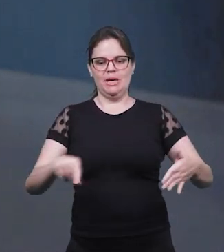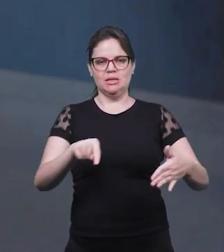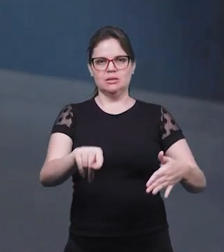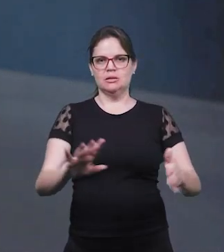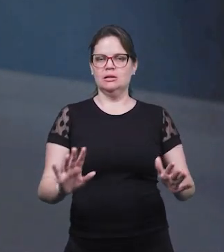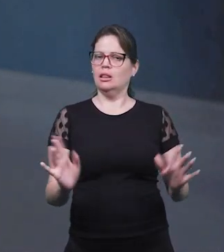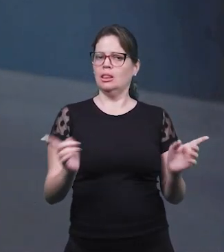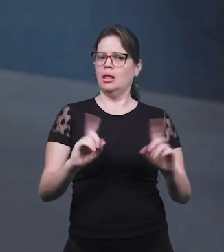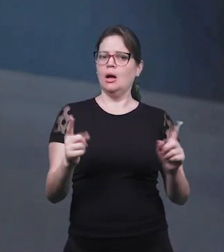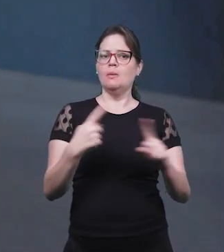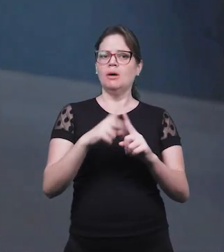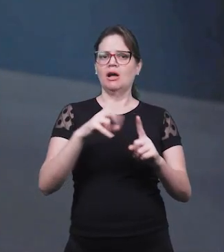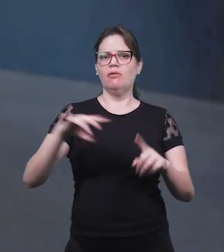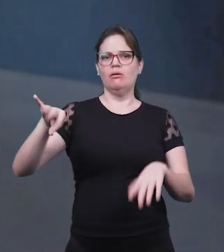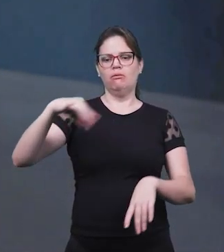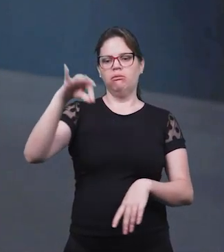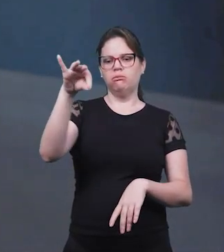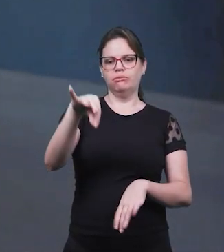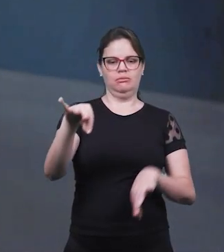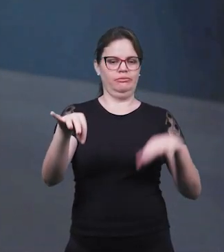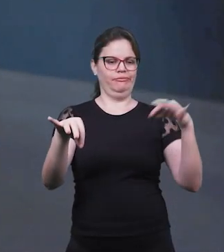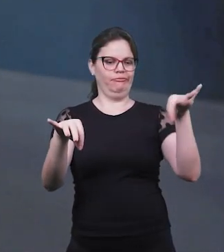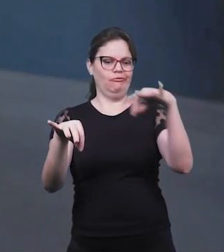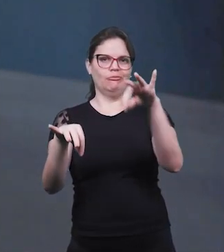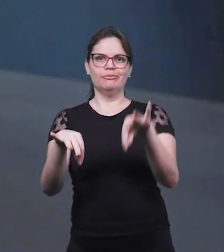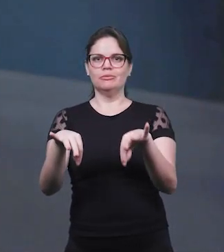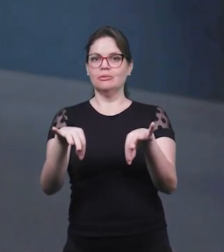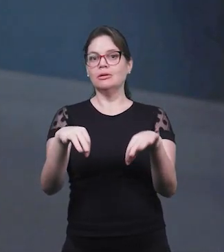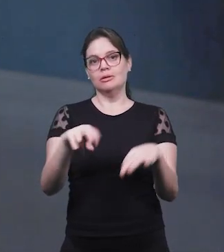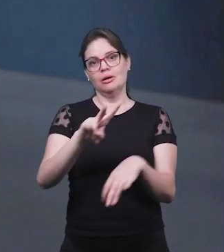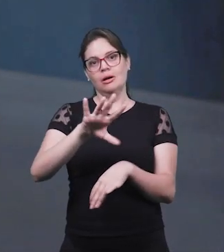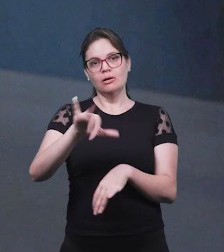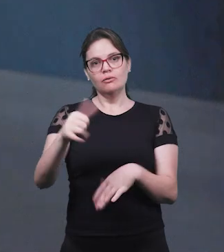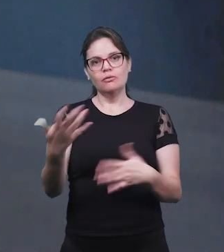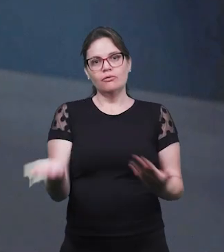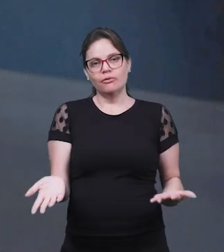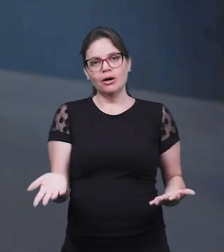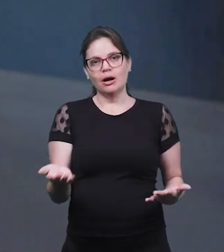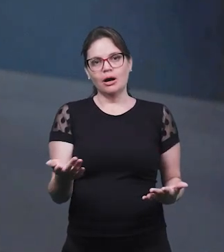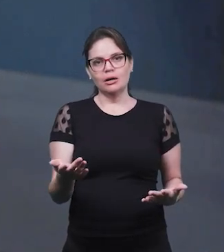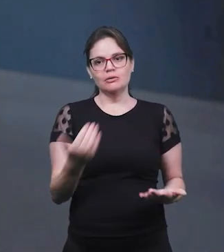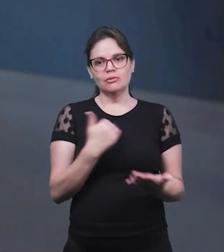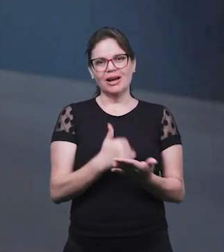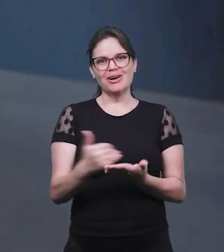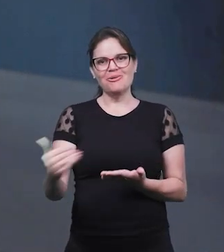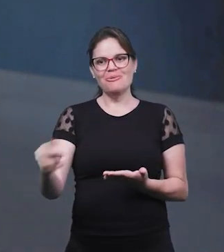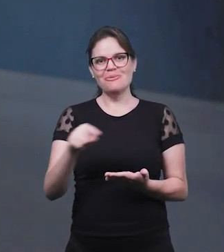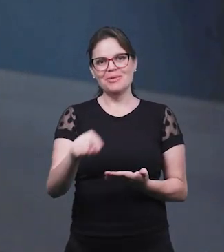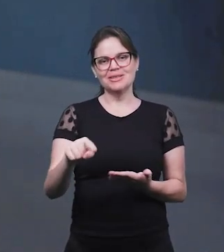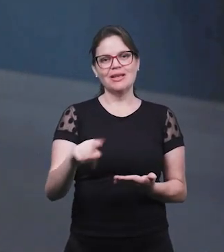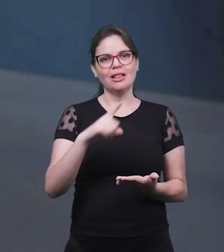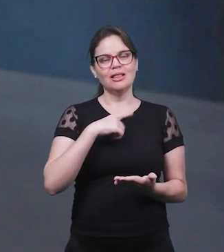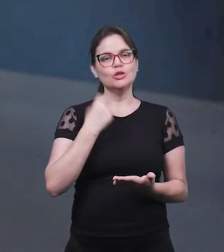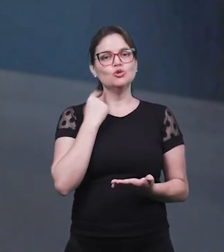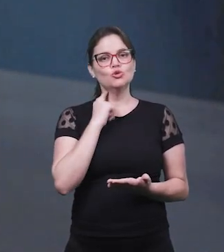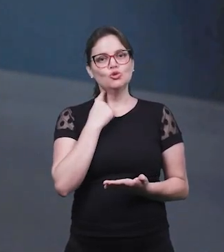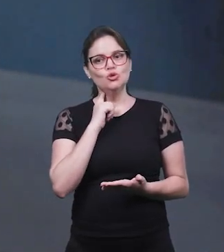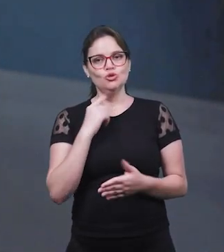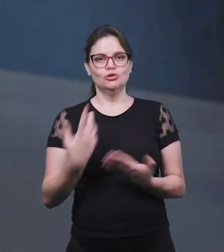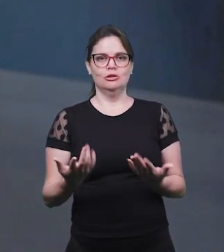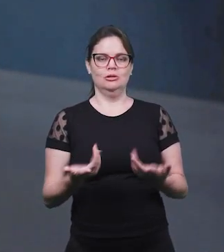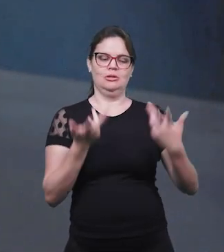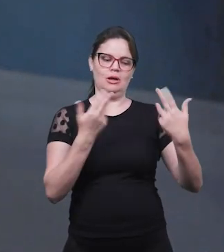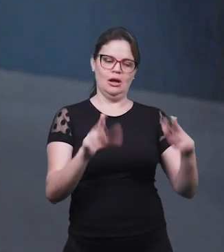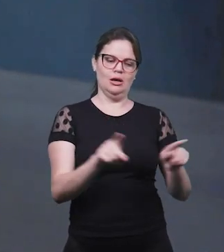né, insetos irão parasitar, irão ter acesso e ali transmitir doença. E até